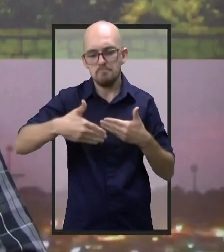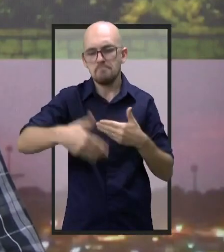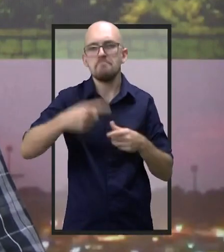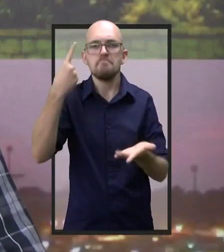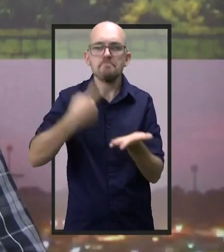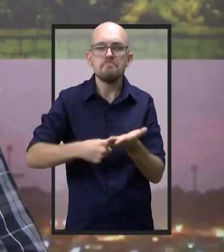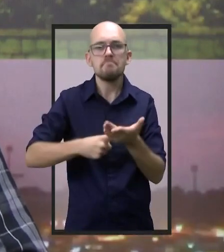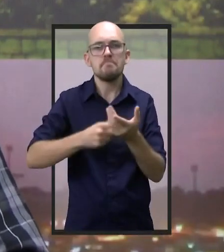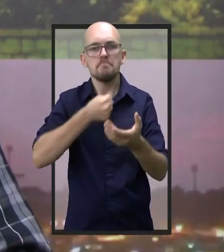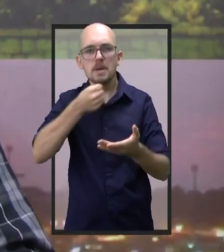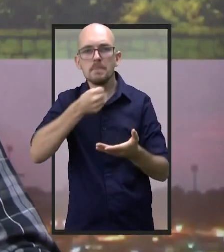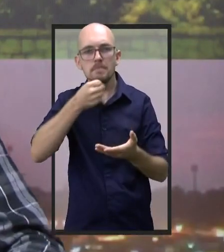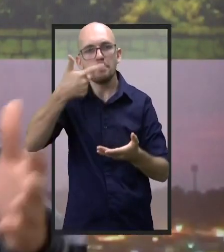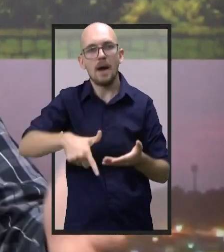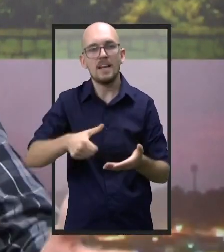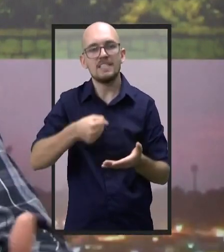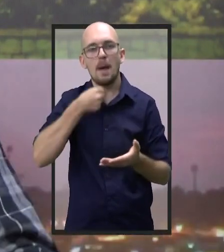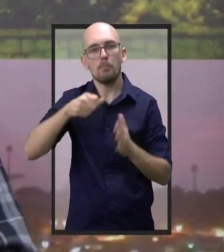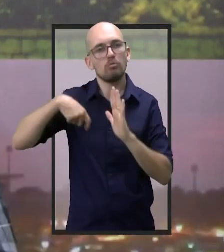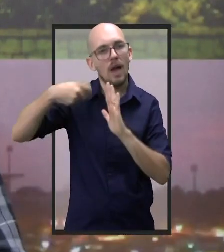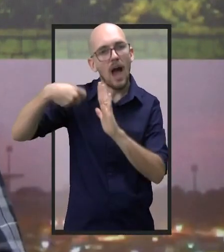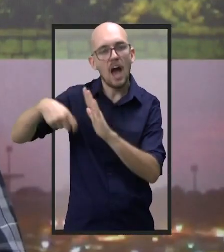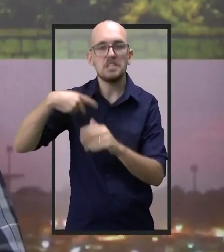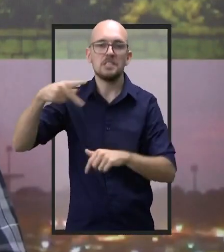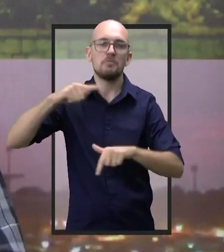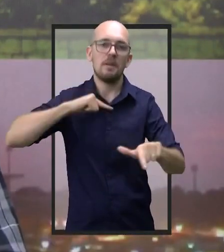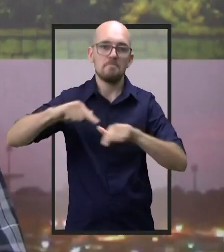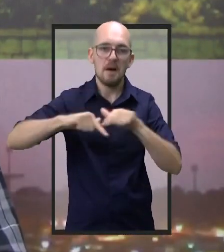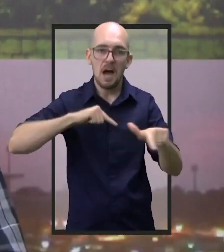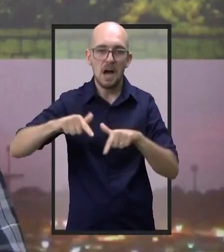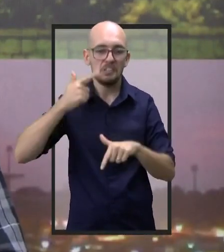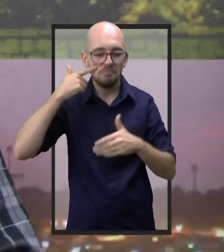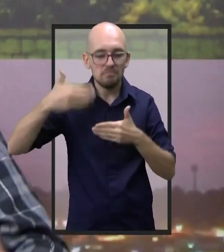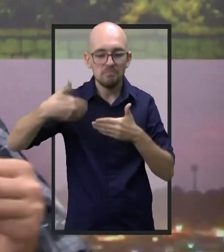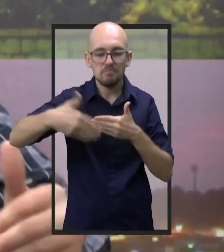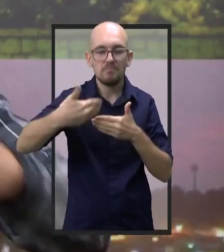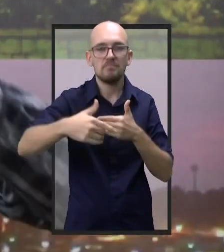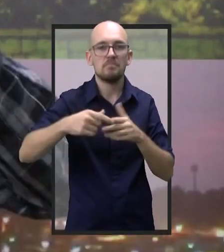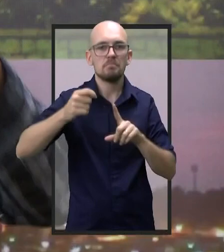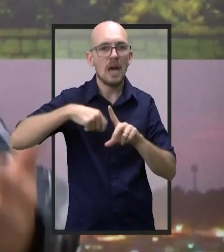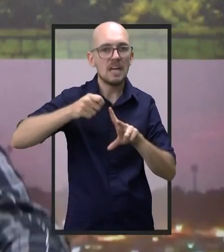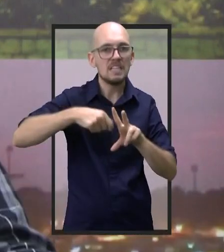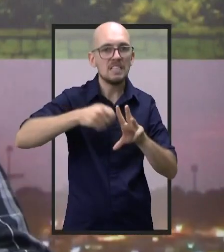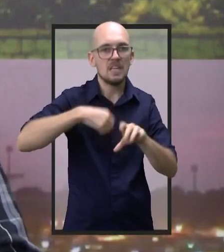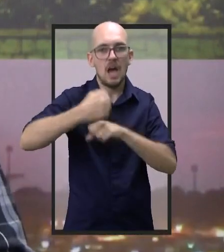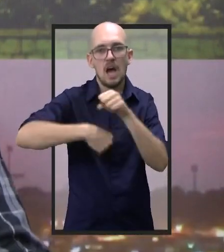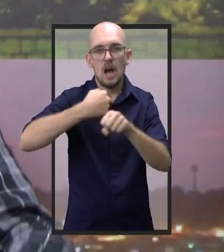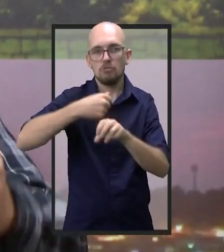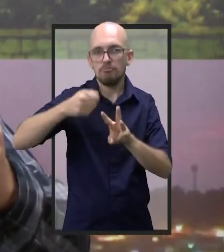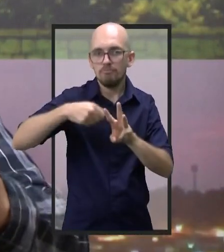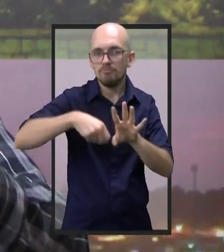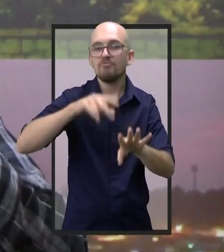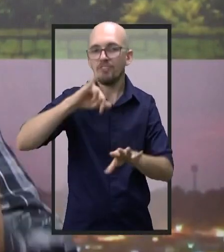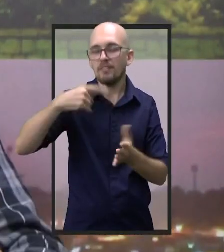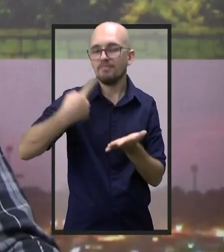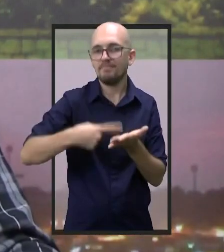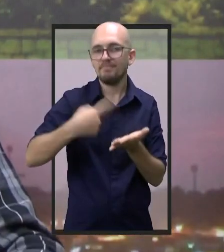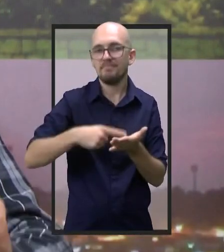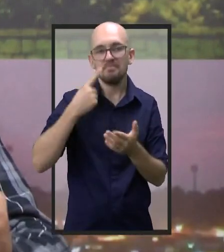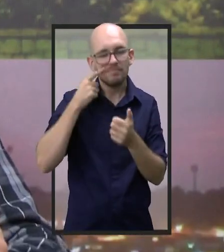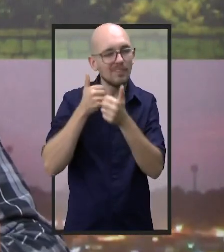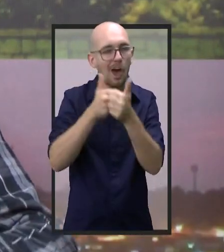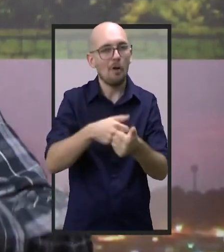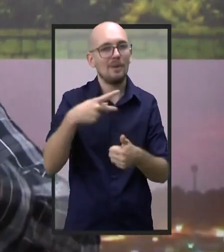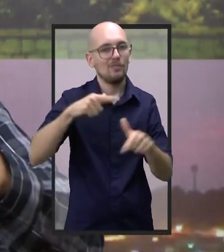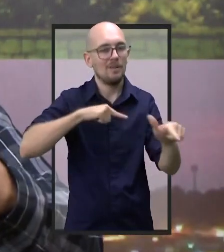entrevistas, novas reportagens sobre o trabalho que você deve realizar aí nos próximos meses, nos próximos anos também. Vamos acompanhar.